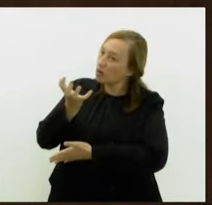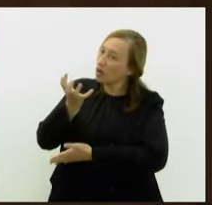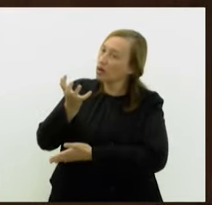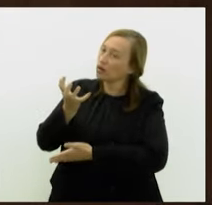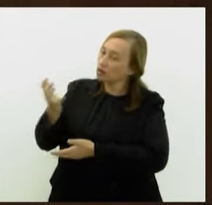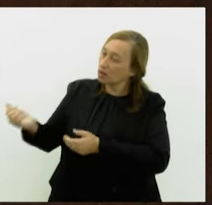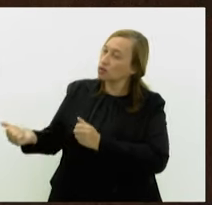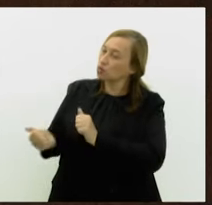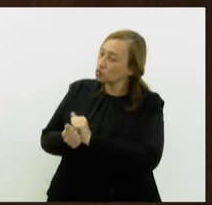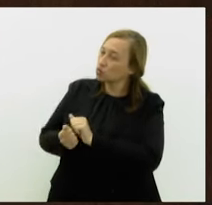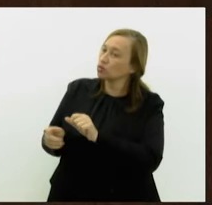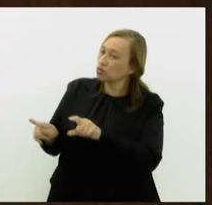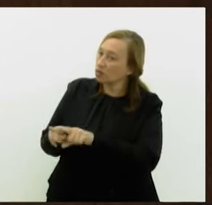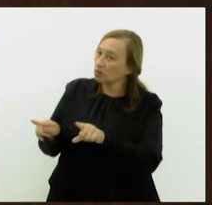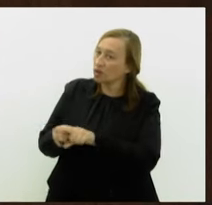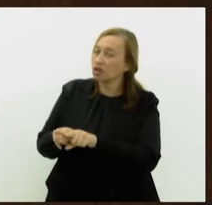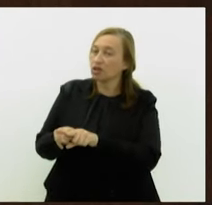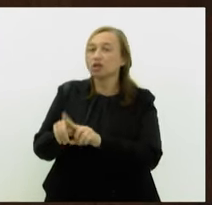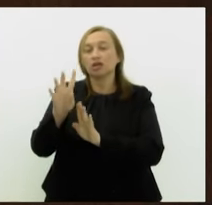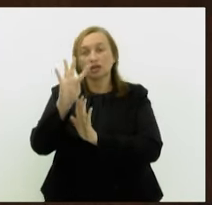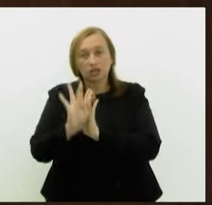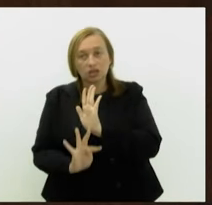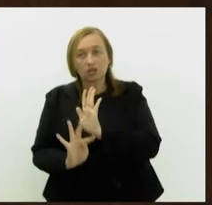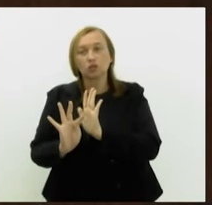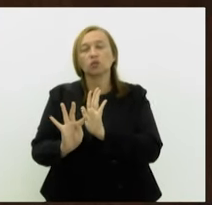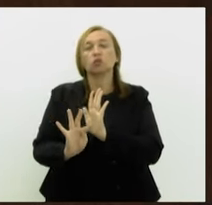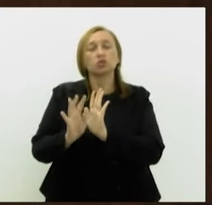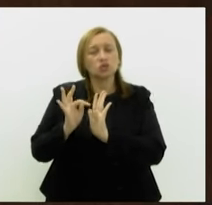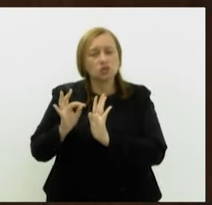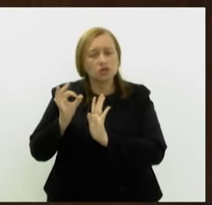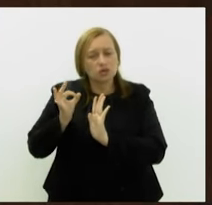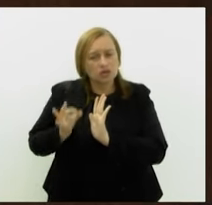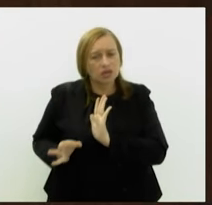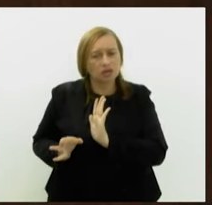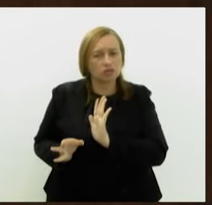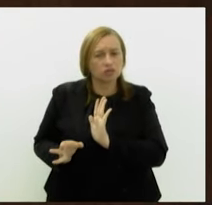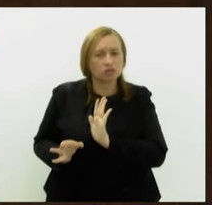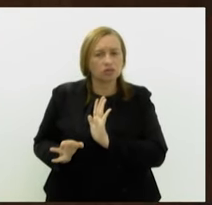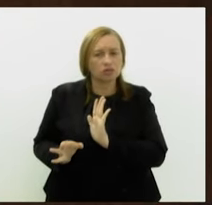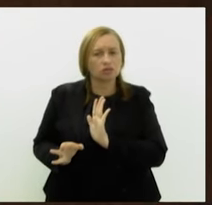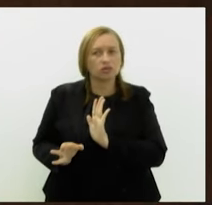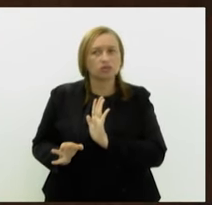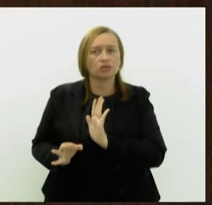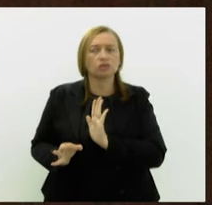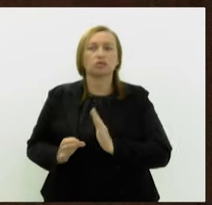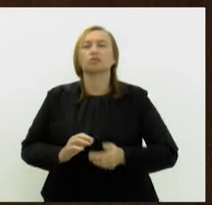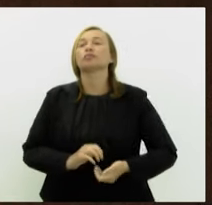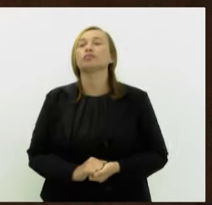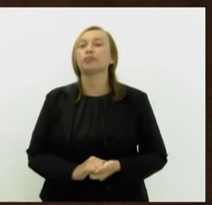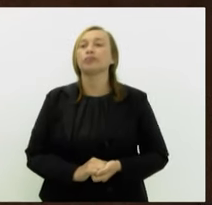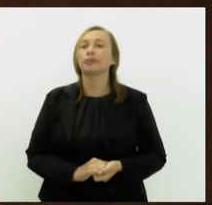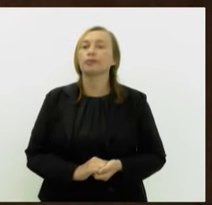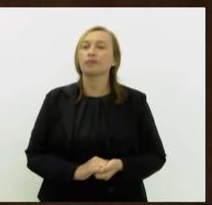participar para ficar bem aprovado. É, o